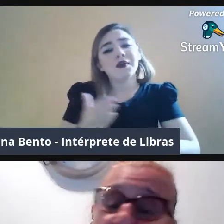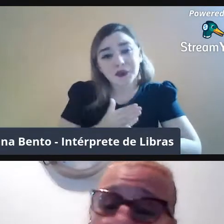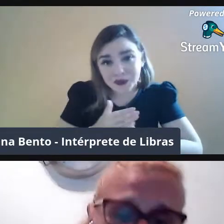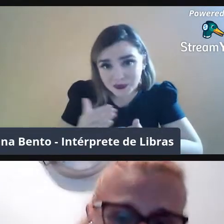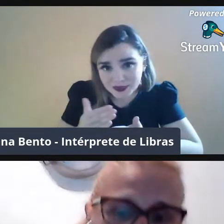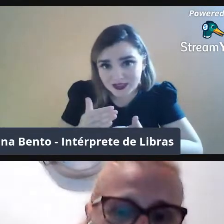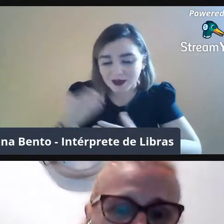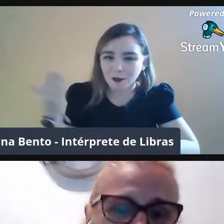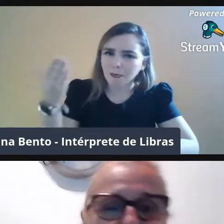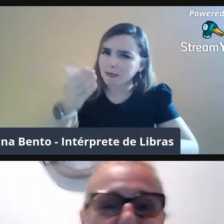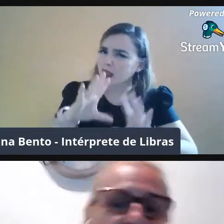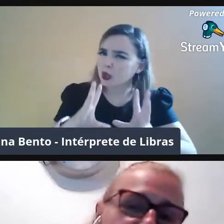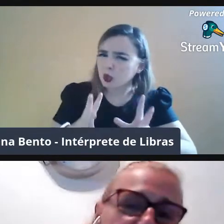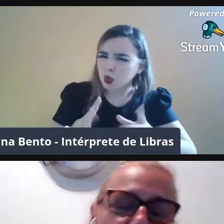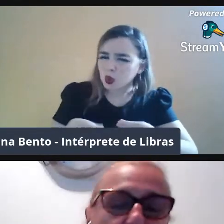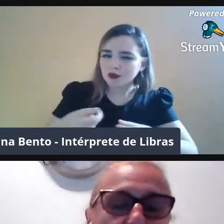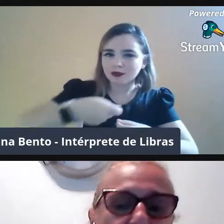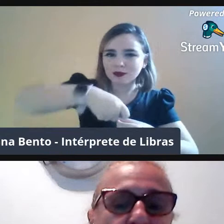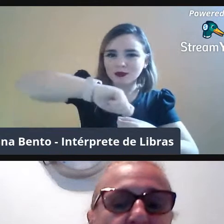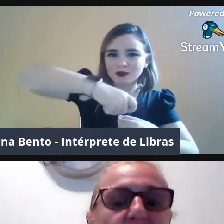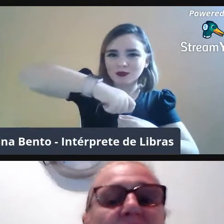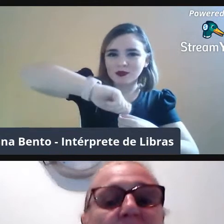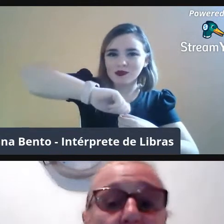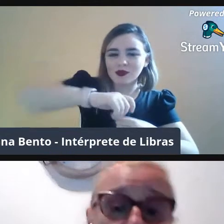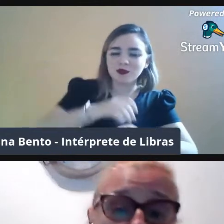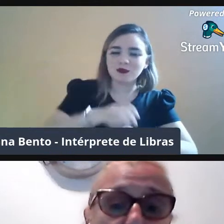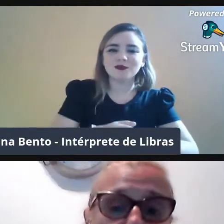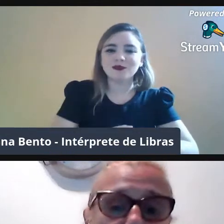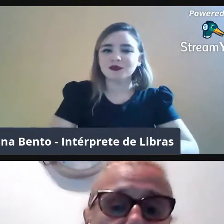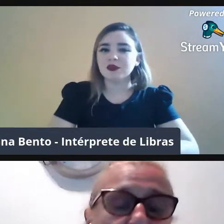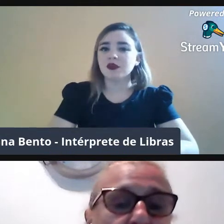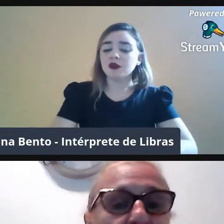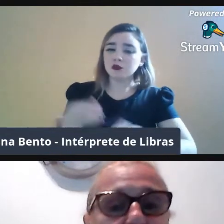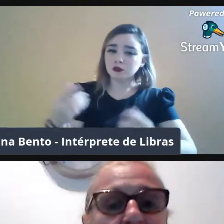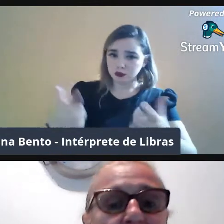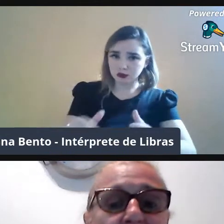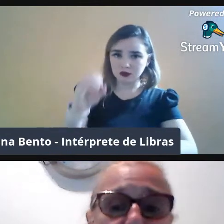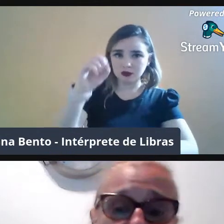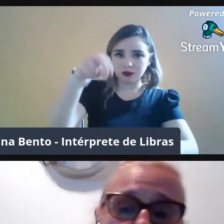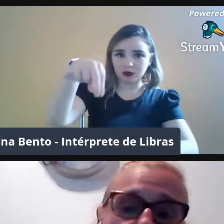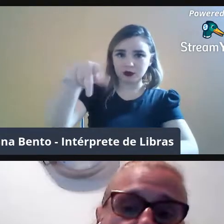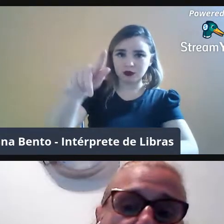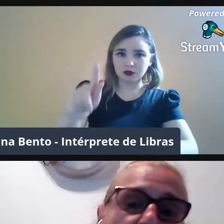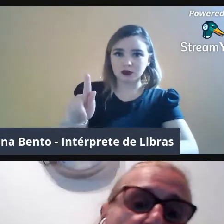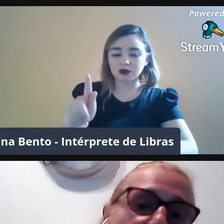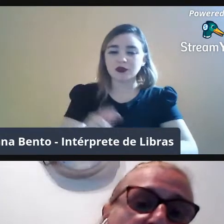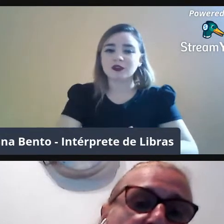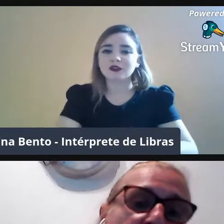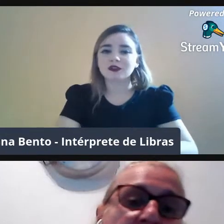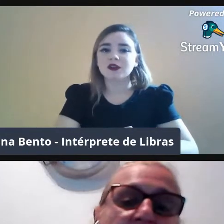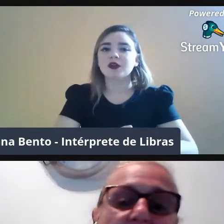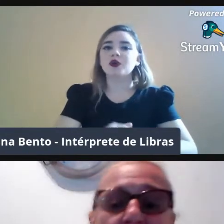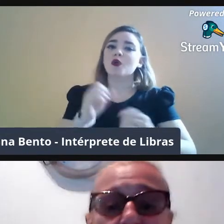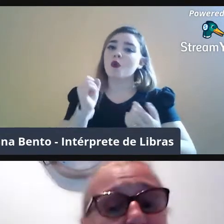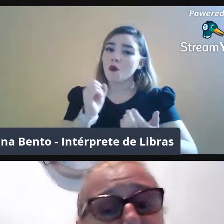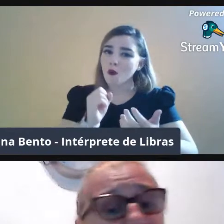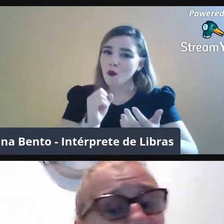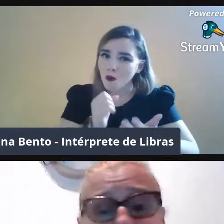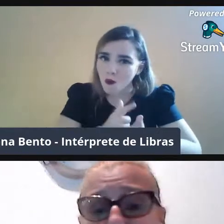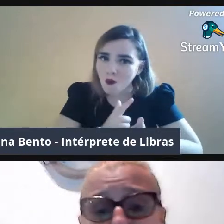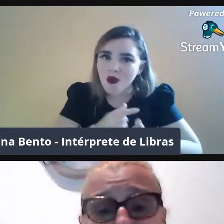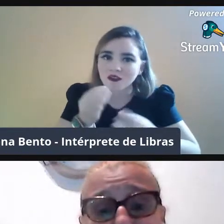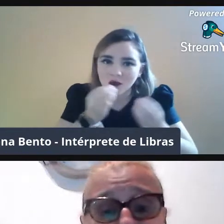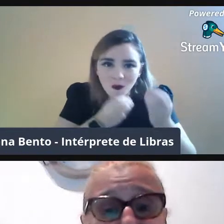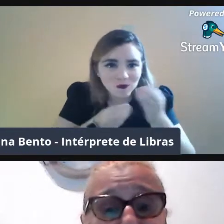levar todas as tampinhas, meu carro era cheio de tampinhas, para uma ONG que castrava e comprava alimentos para